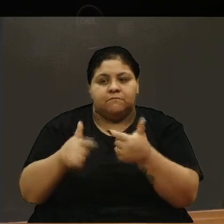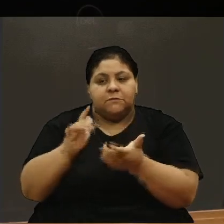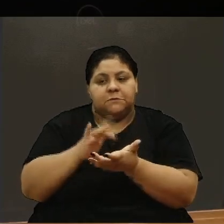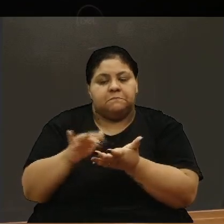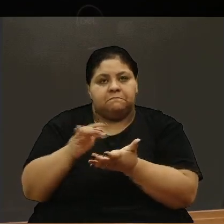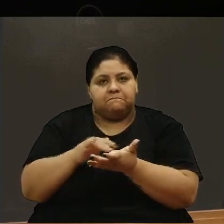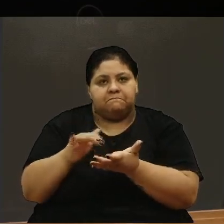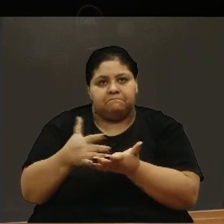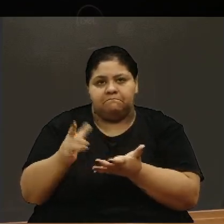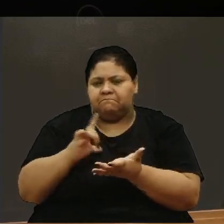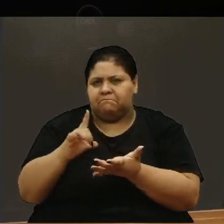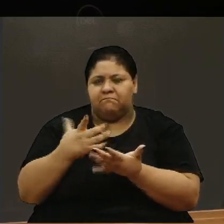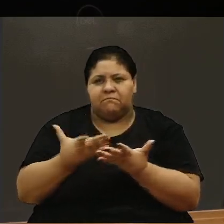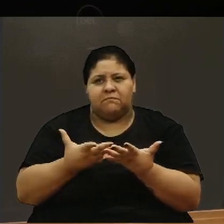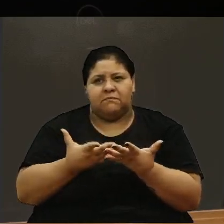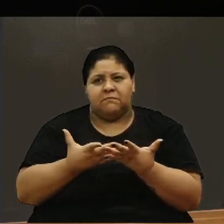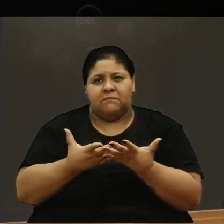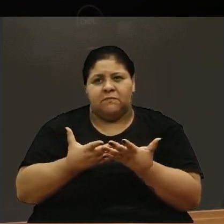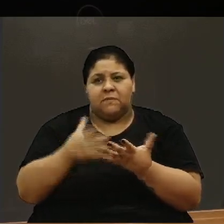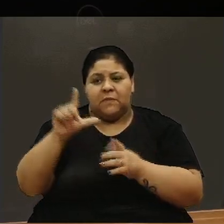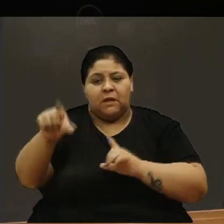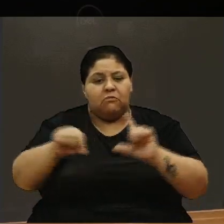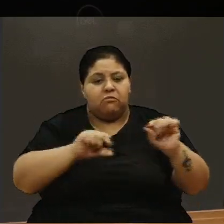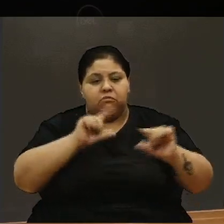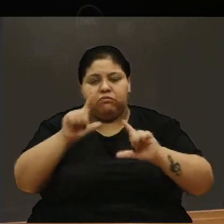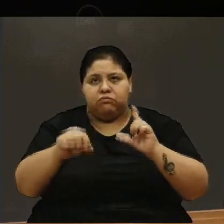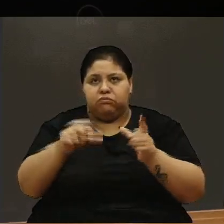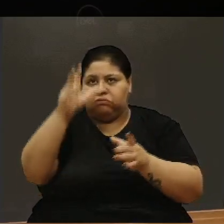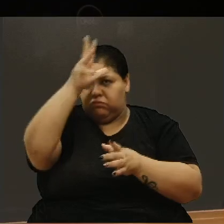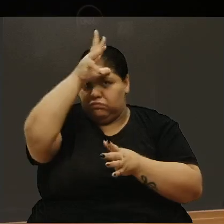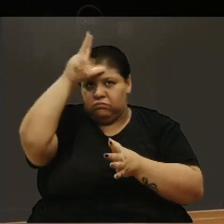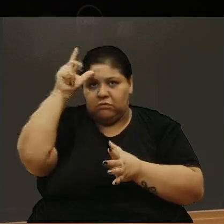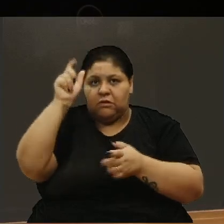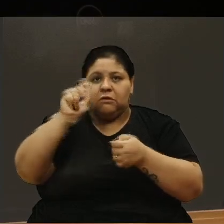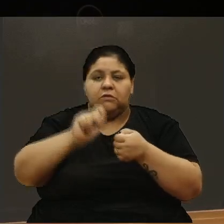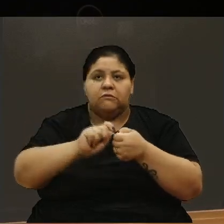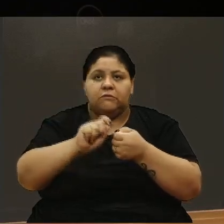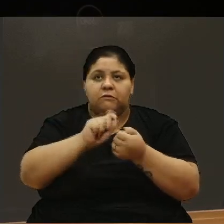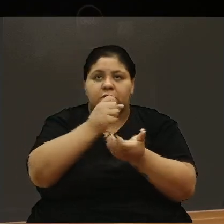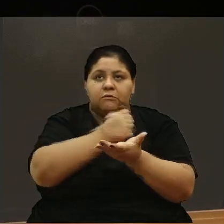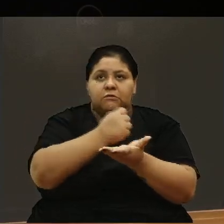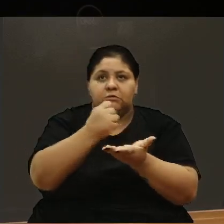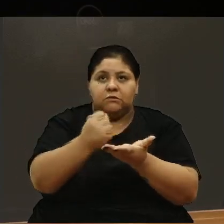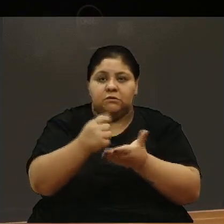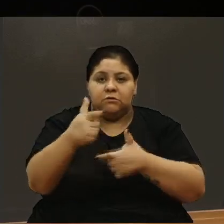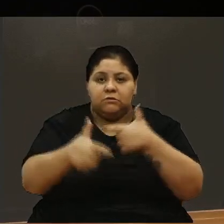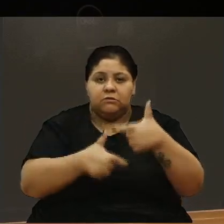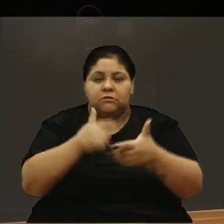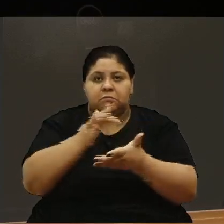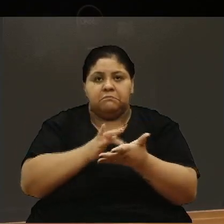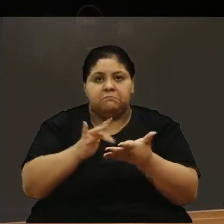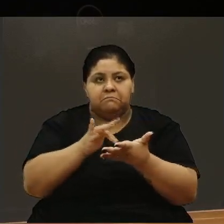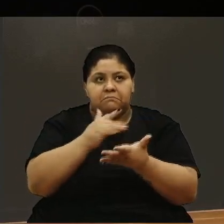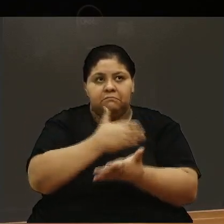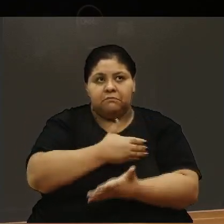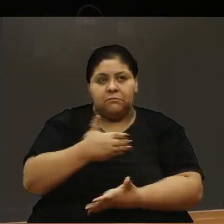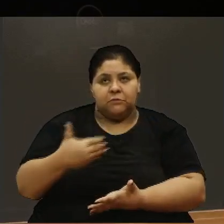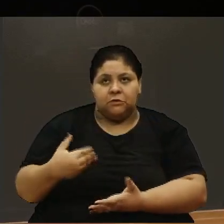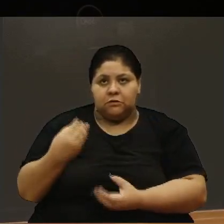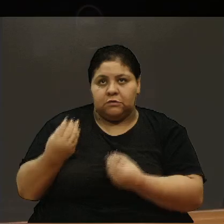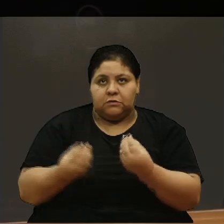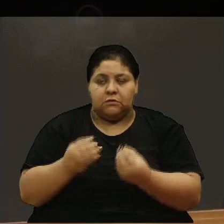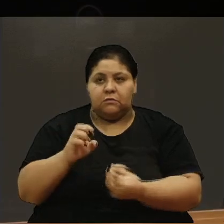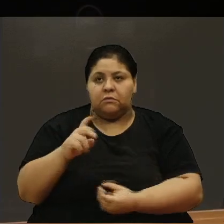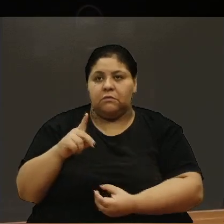digitais. Não há nenhuma opção do município por fazer a contratação de serviços digitais públicos, como é o